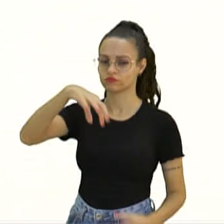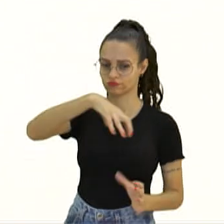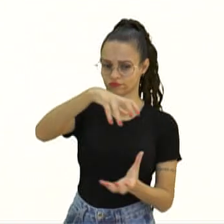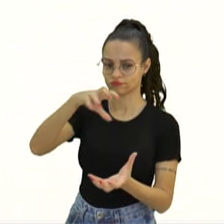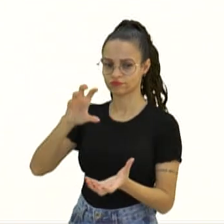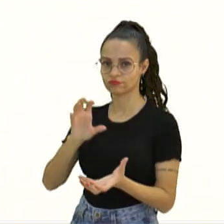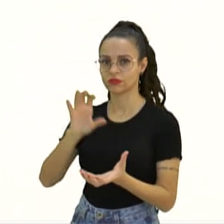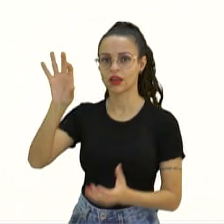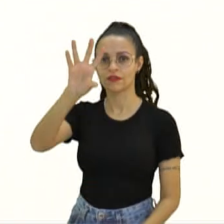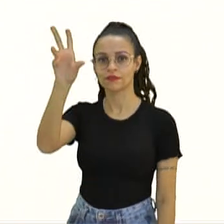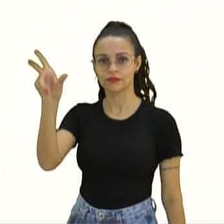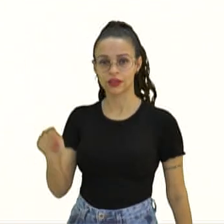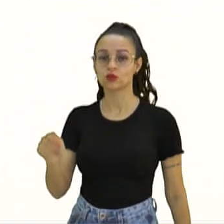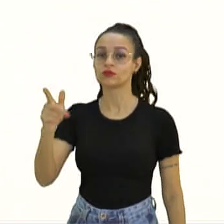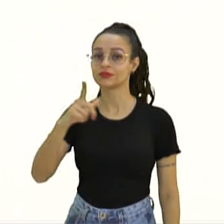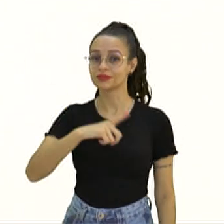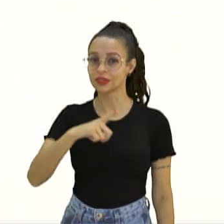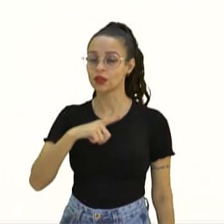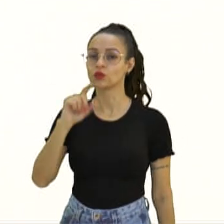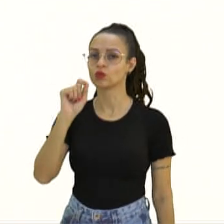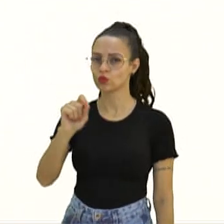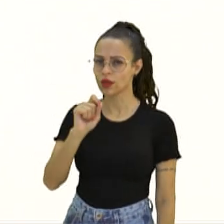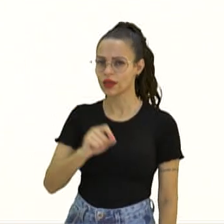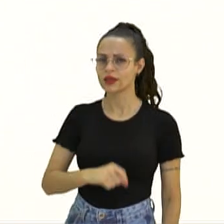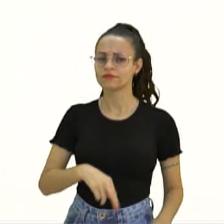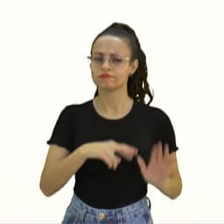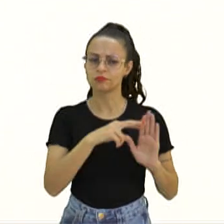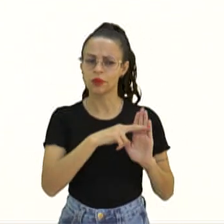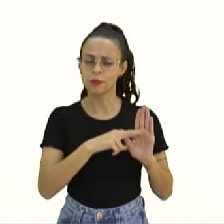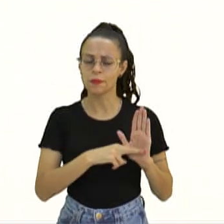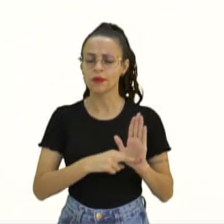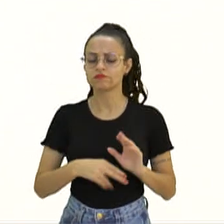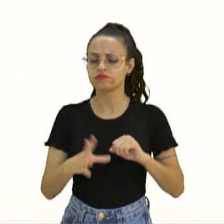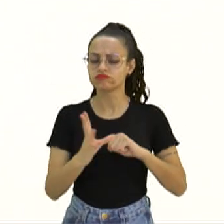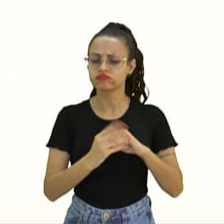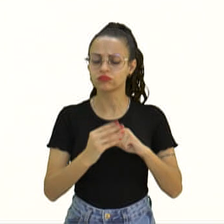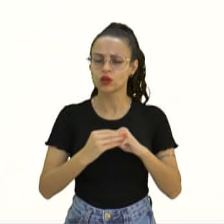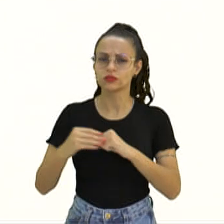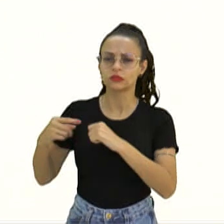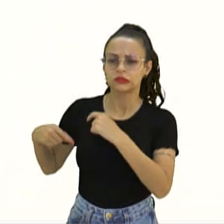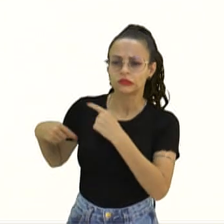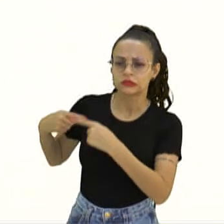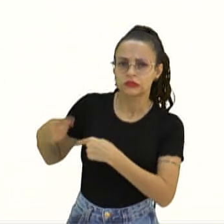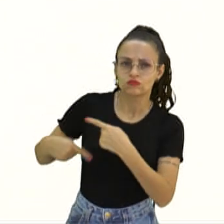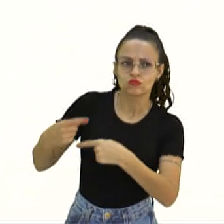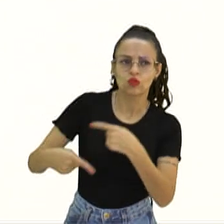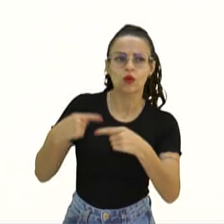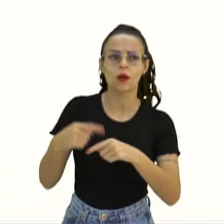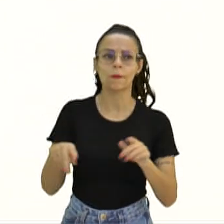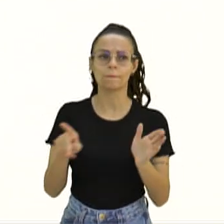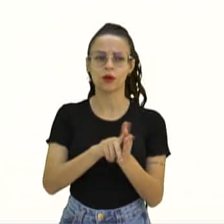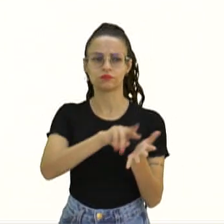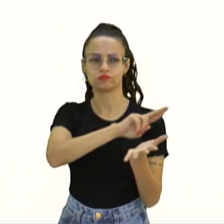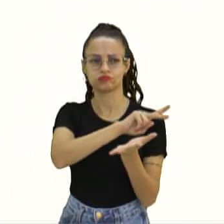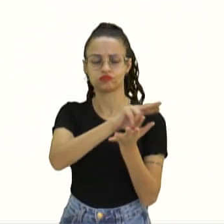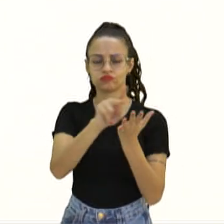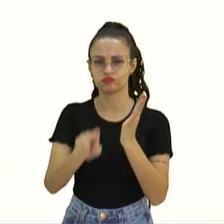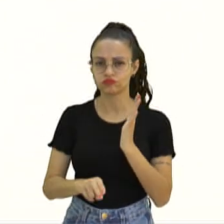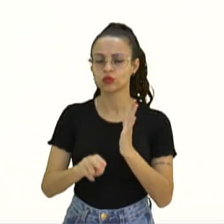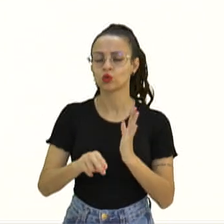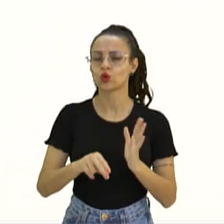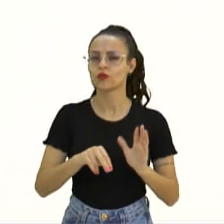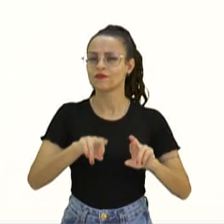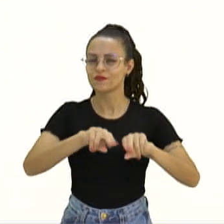Rosa Cruz possui uma doutrina formada por conhecimentos milenares da cabala do hermetismo e dos cultos